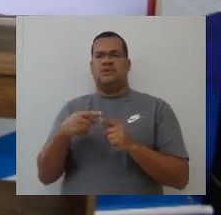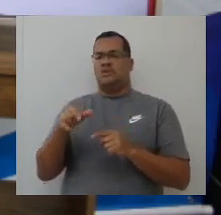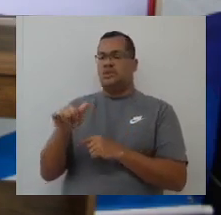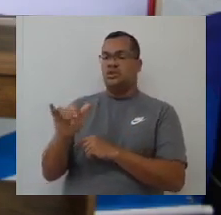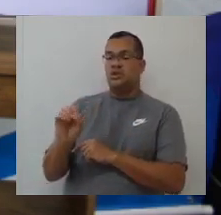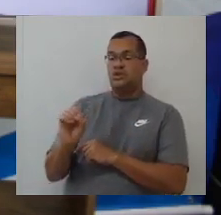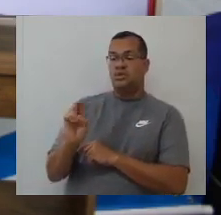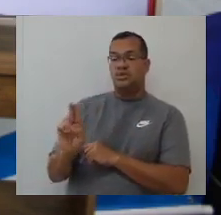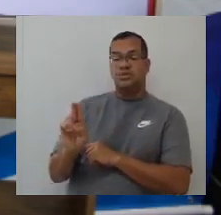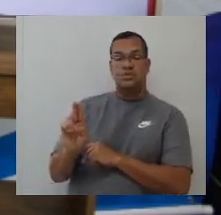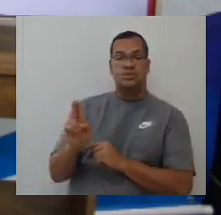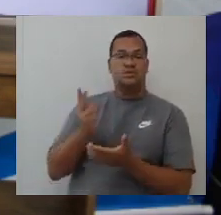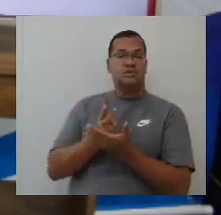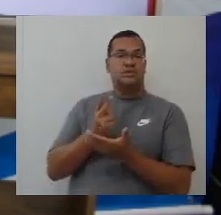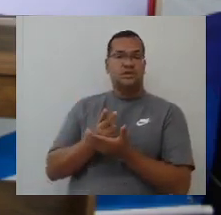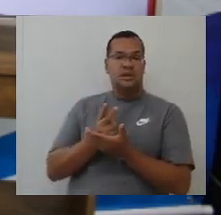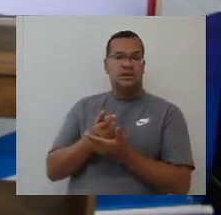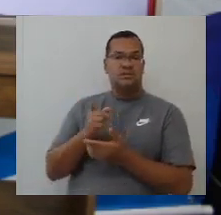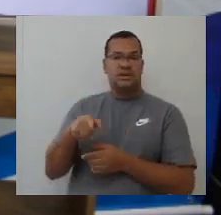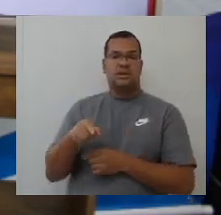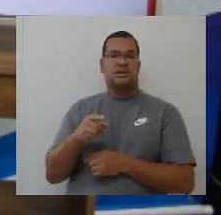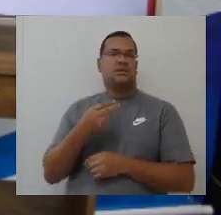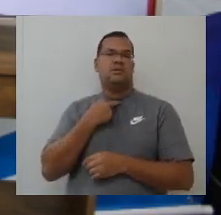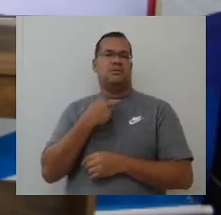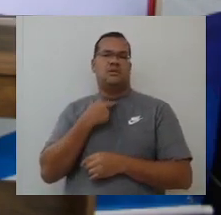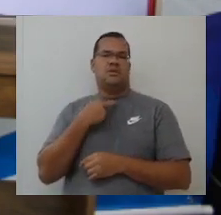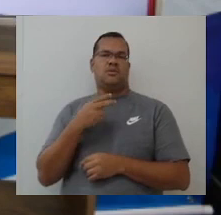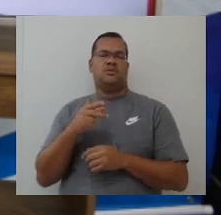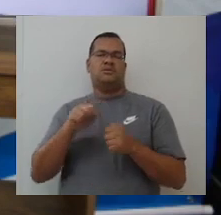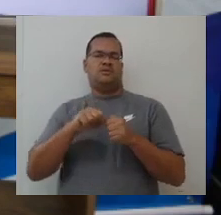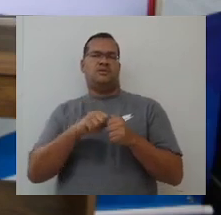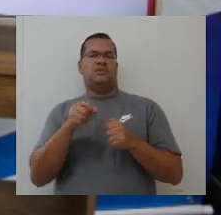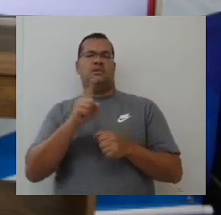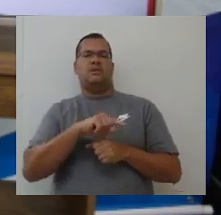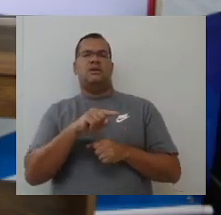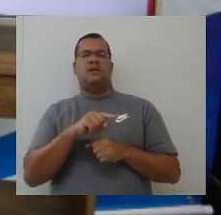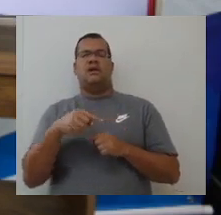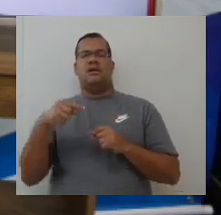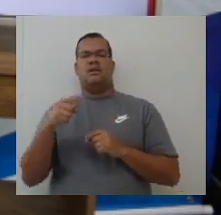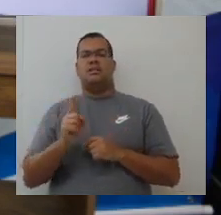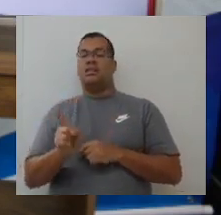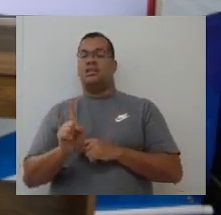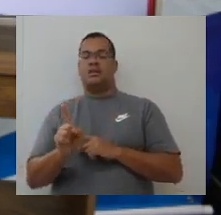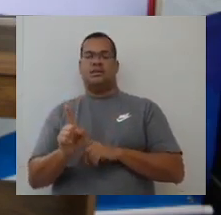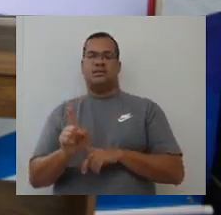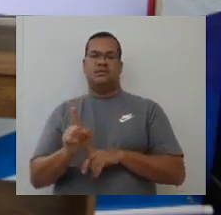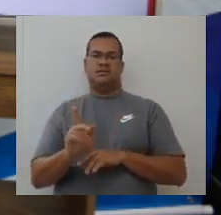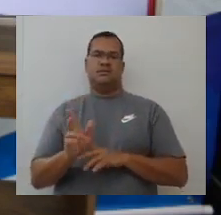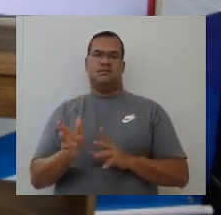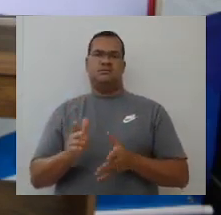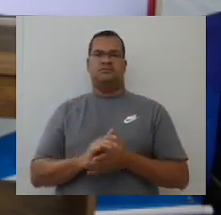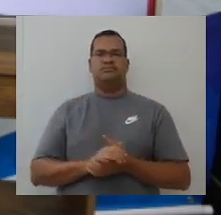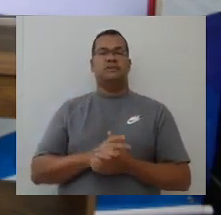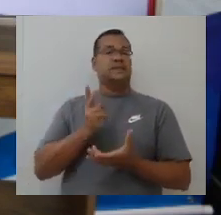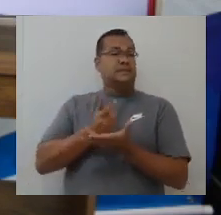e sempre serão positivas. Não tem como formar question tag no modo